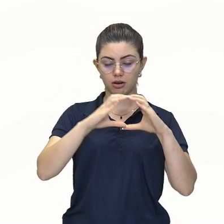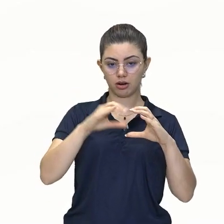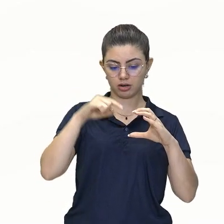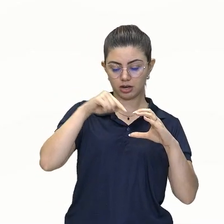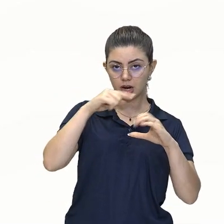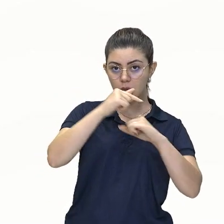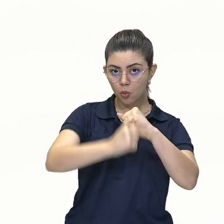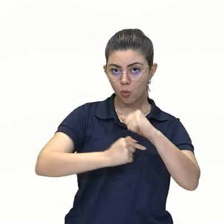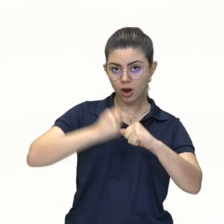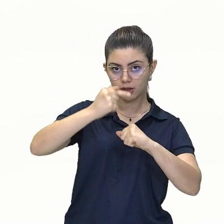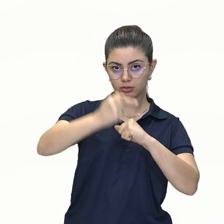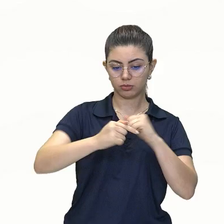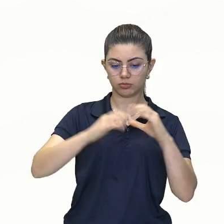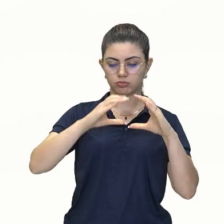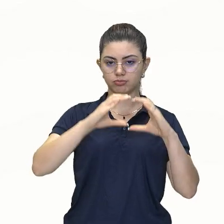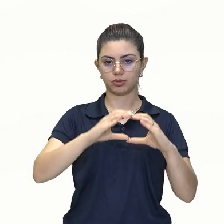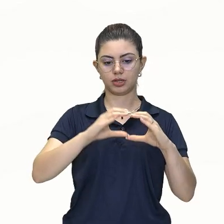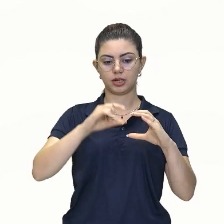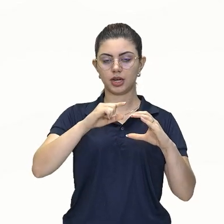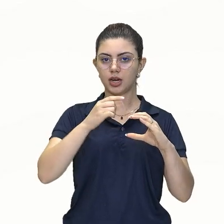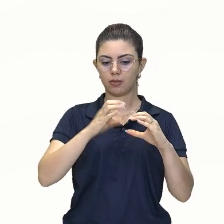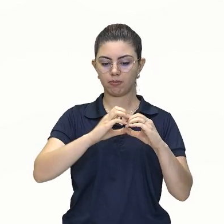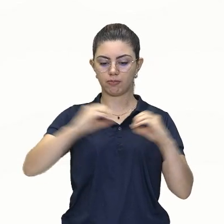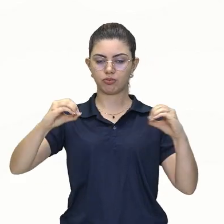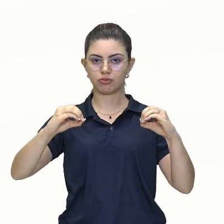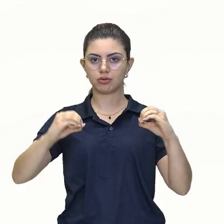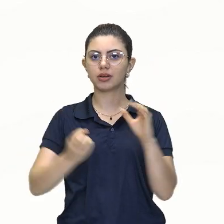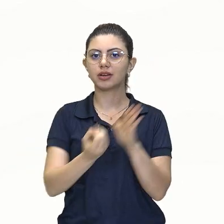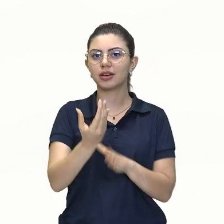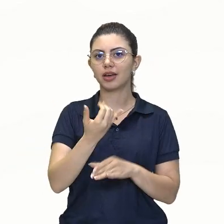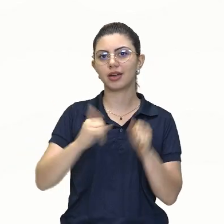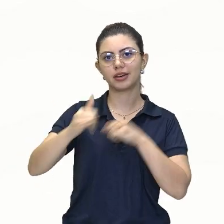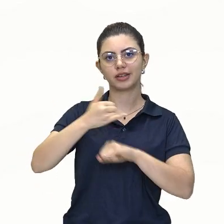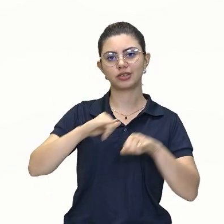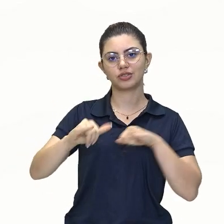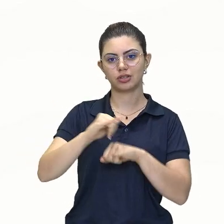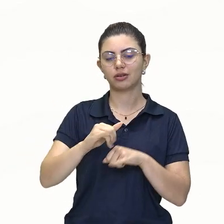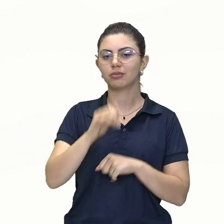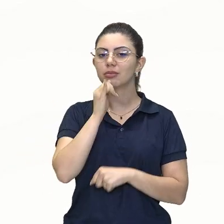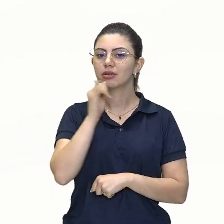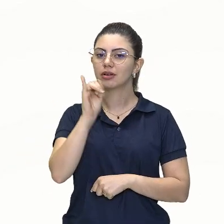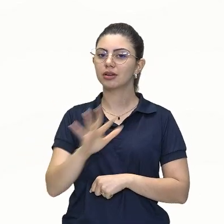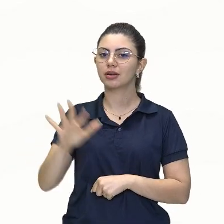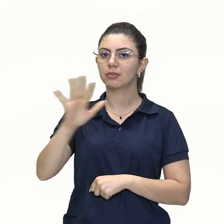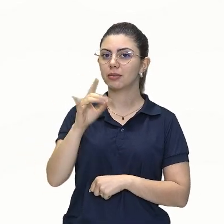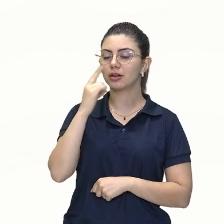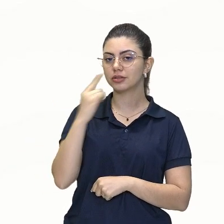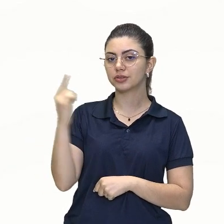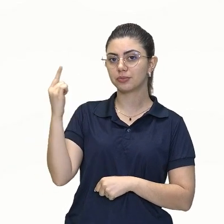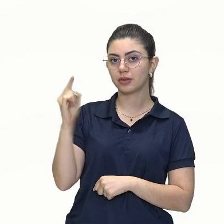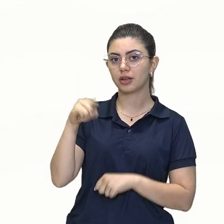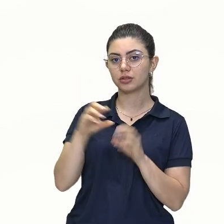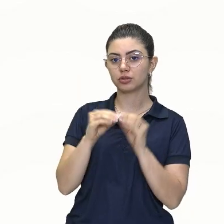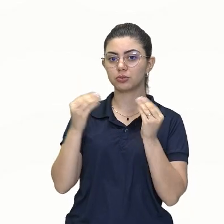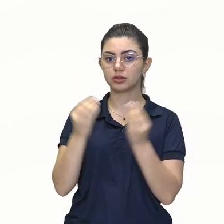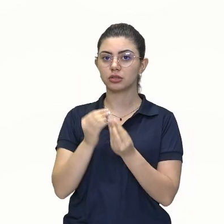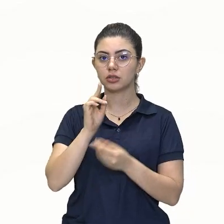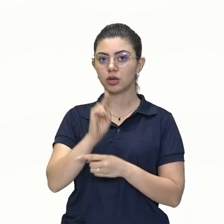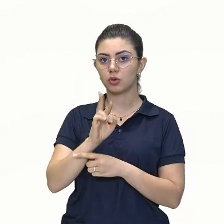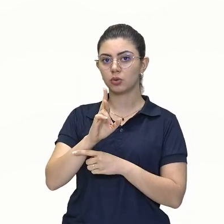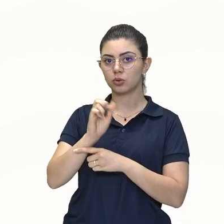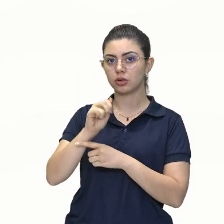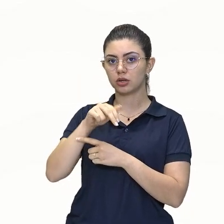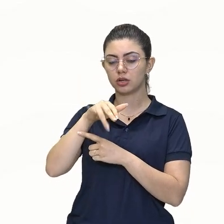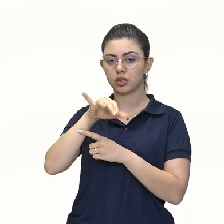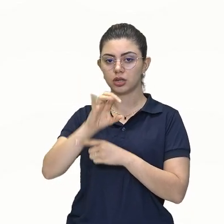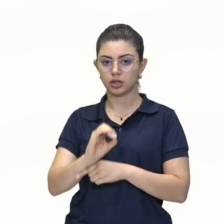nos dá essa quantidade de energia. Aqui na imagem também nós temos aqui, ó, o urânio 235, né, que é o número atômico